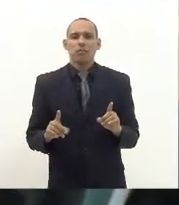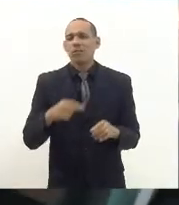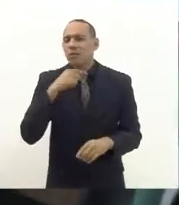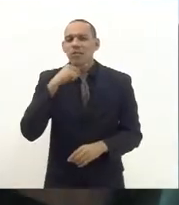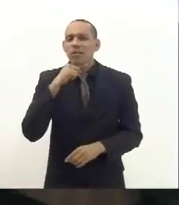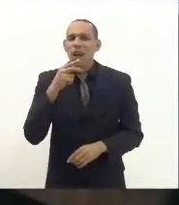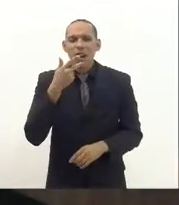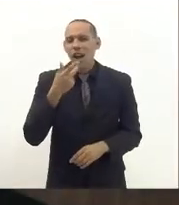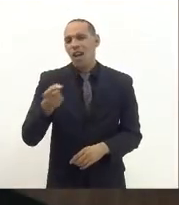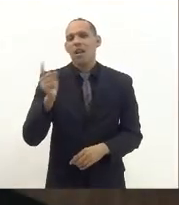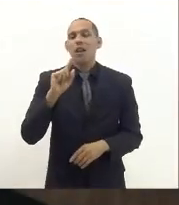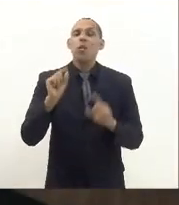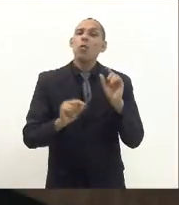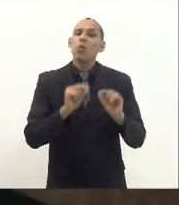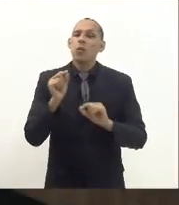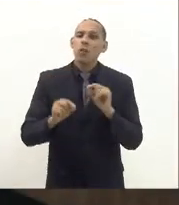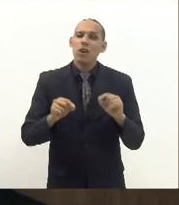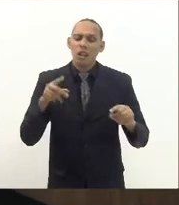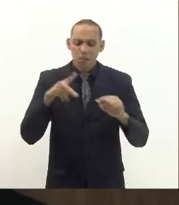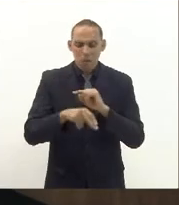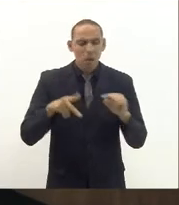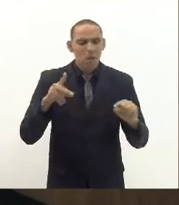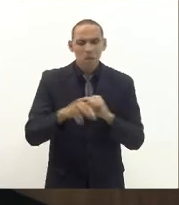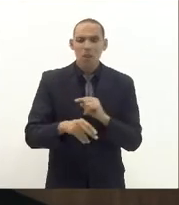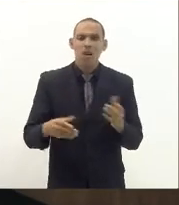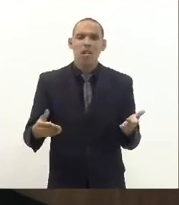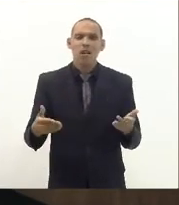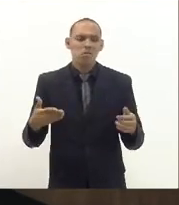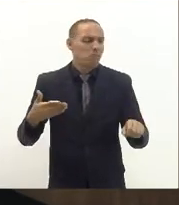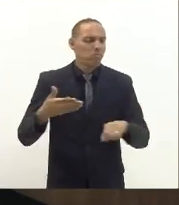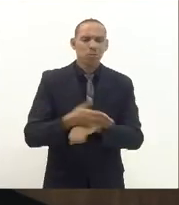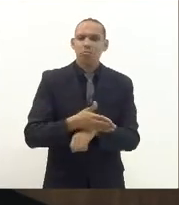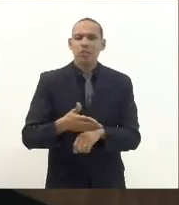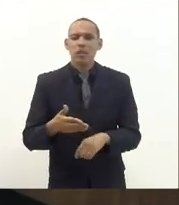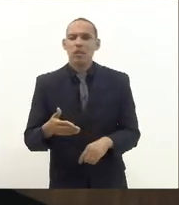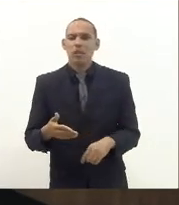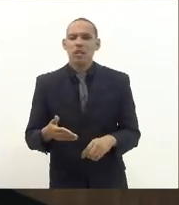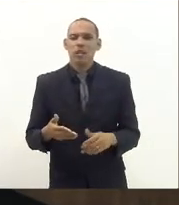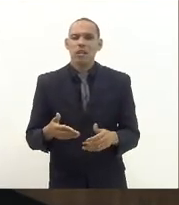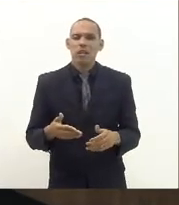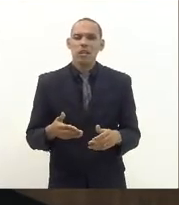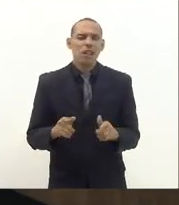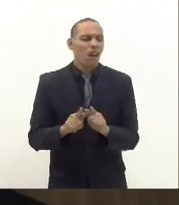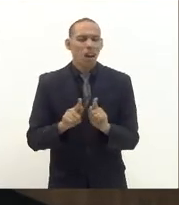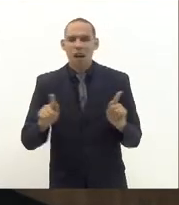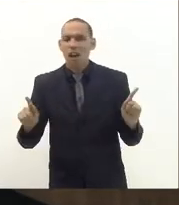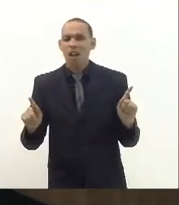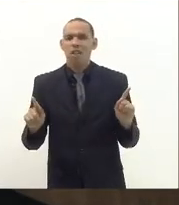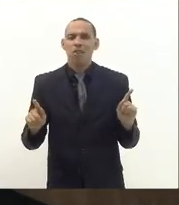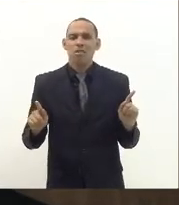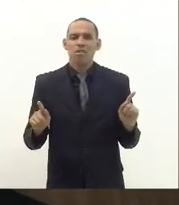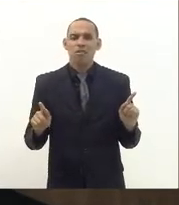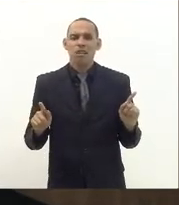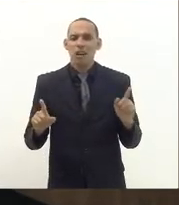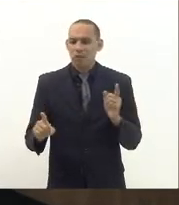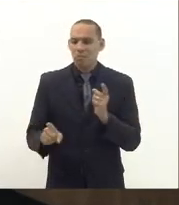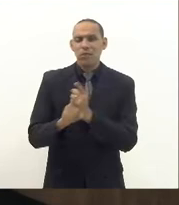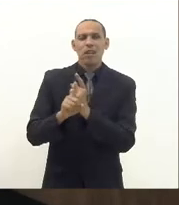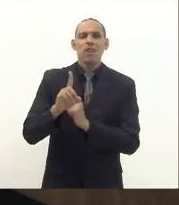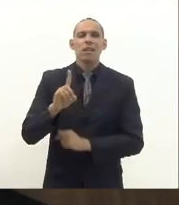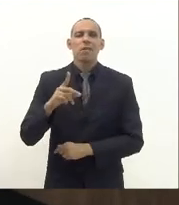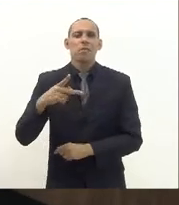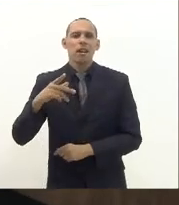falar sobre uma violação tão Severa que não só traz entroncamentos com adpf